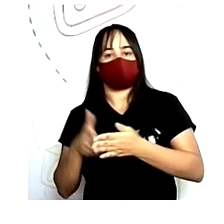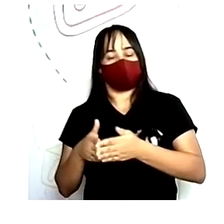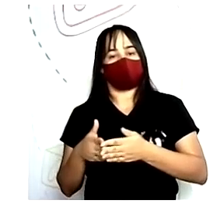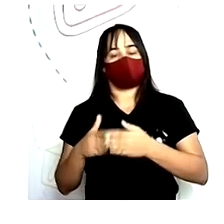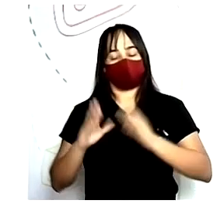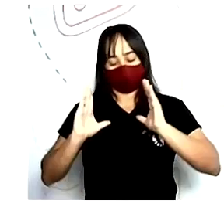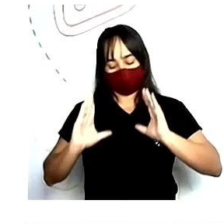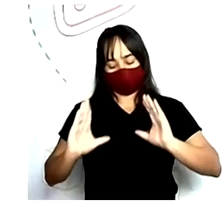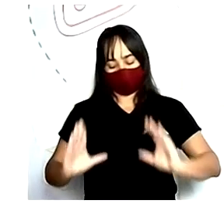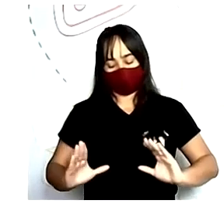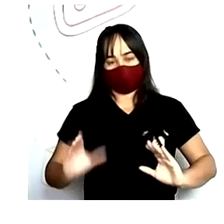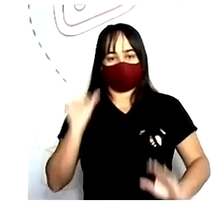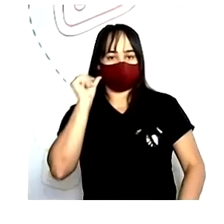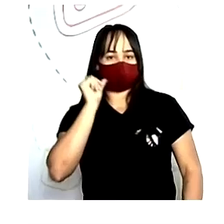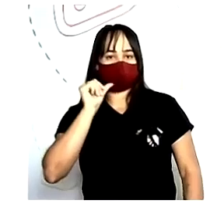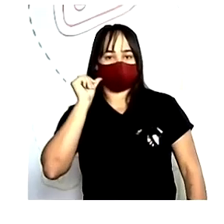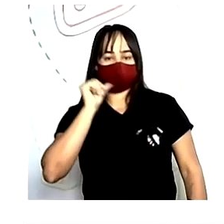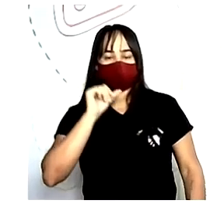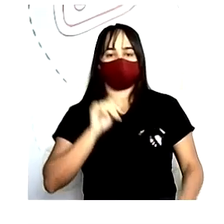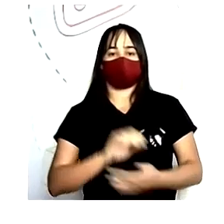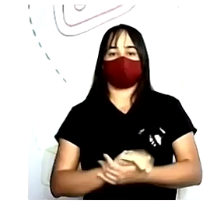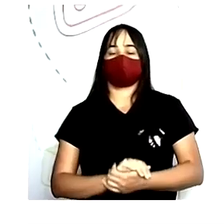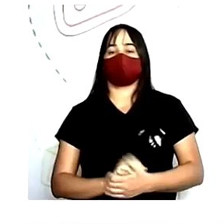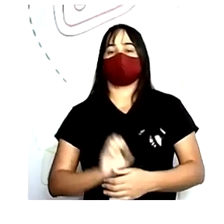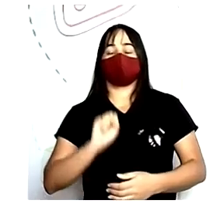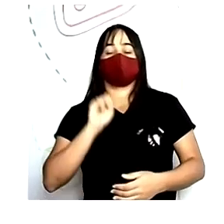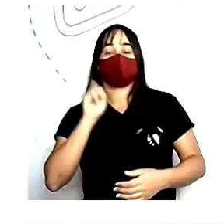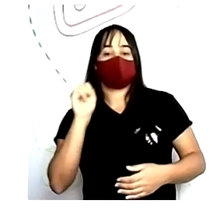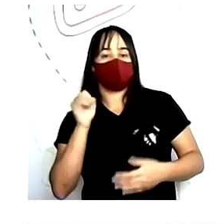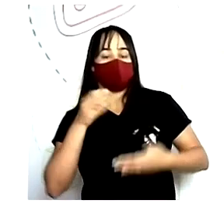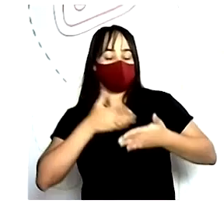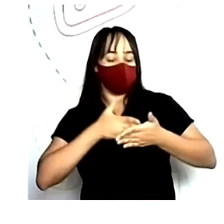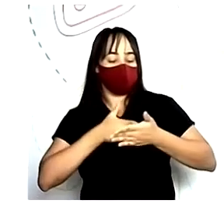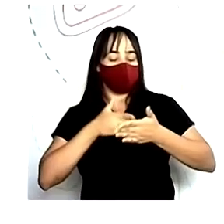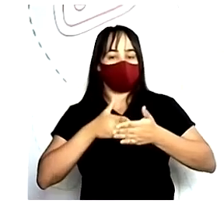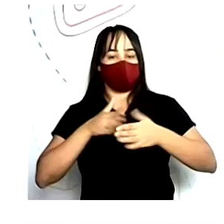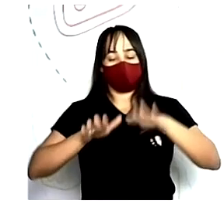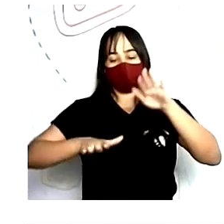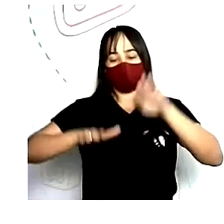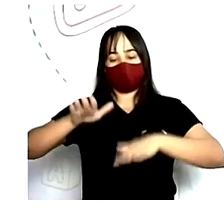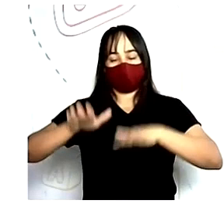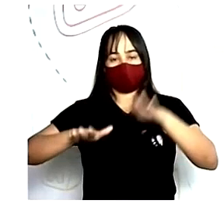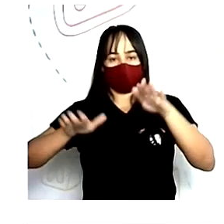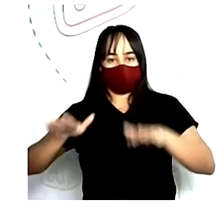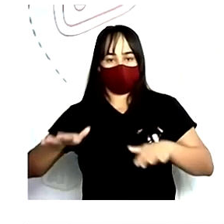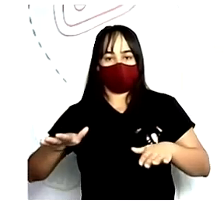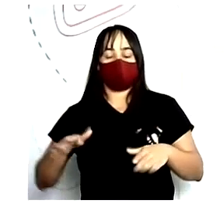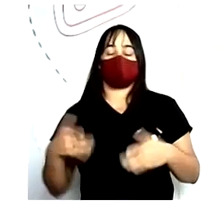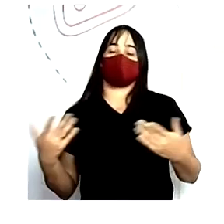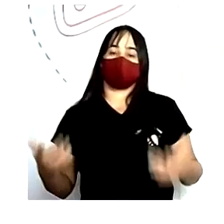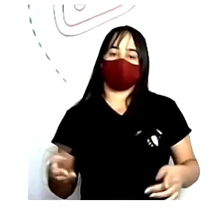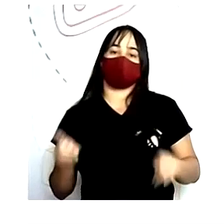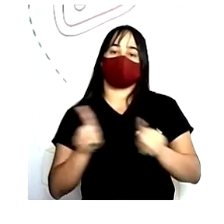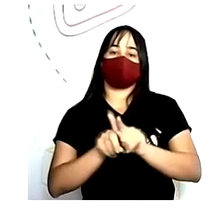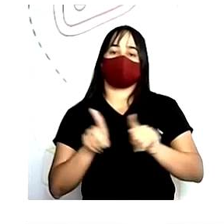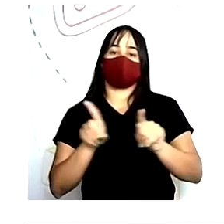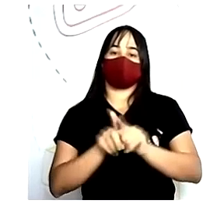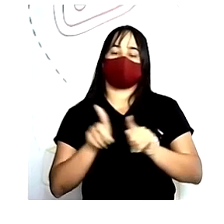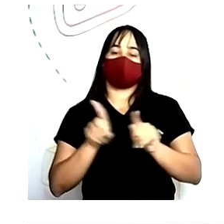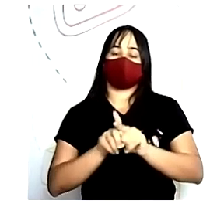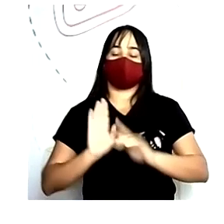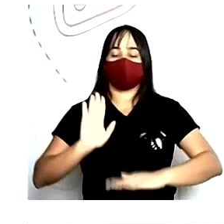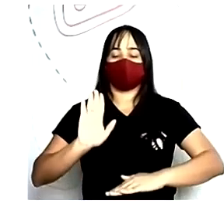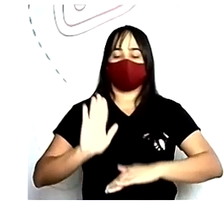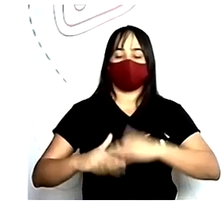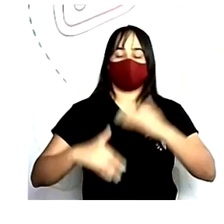hormonal do corpo da mulher. Então, se interfere no equilíbrio hormonal, então vai alterar o